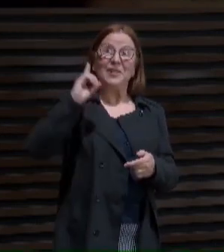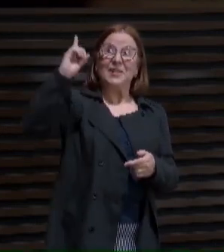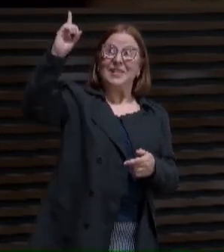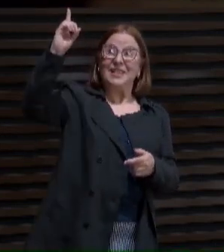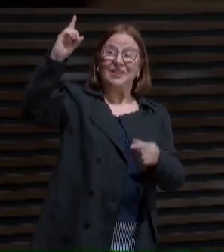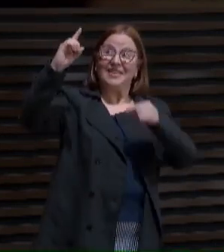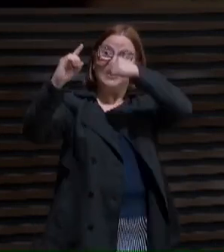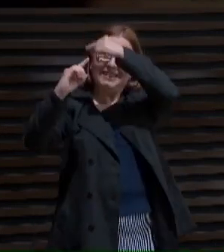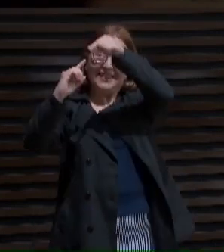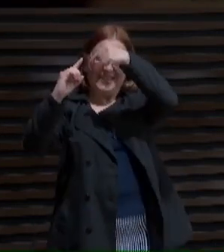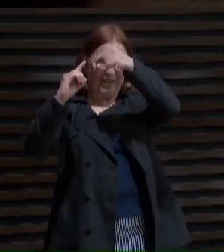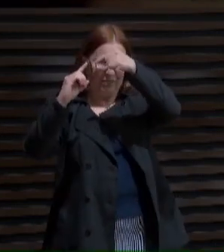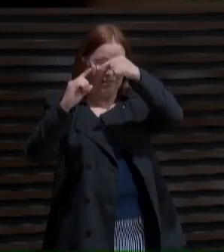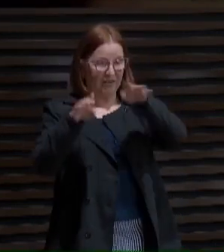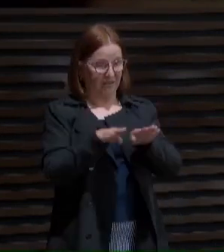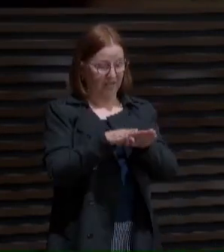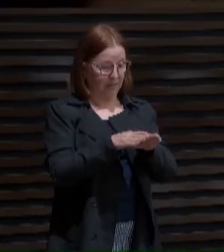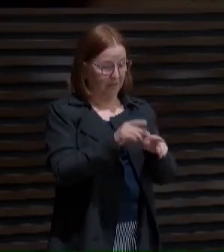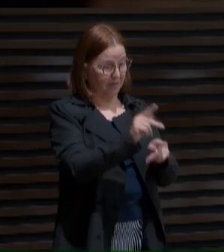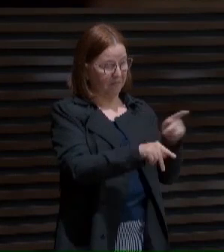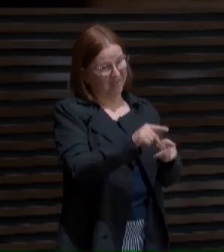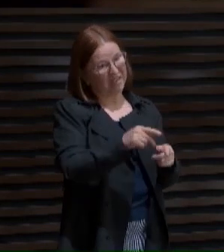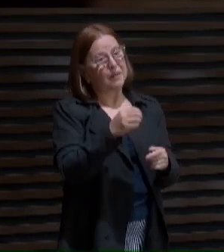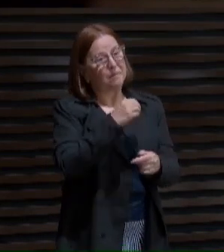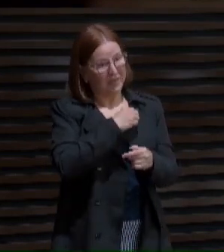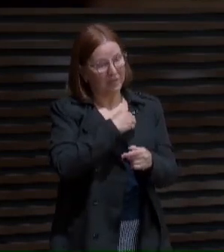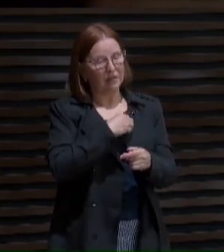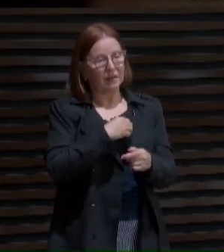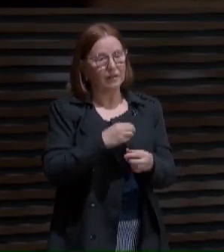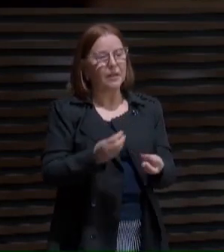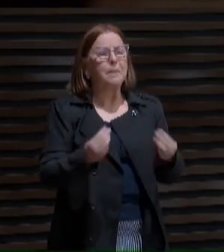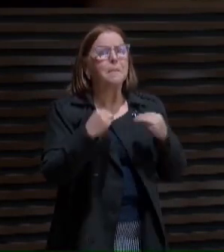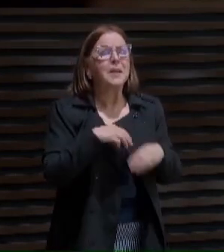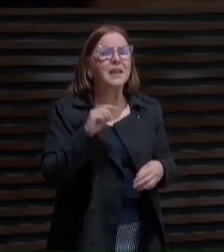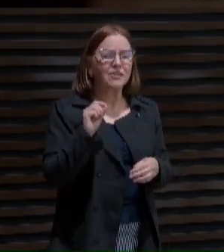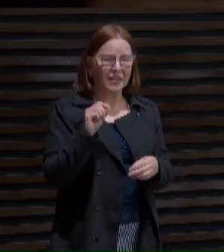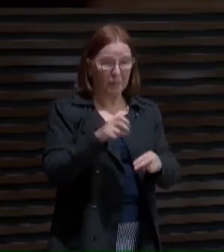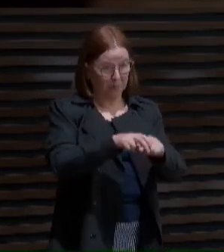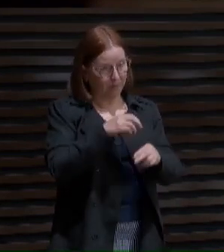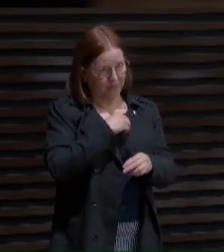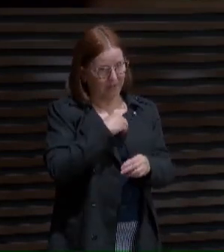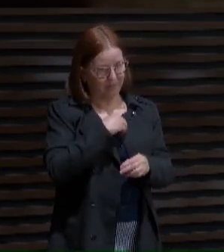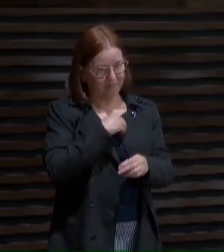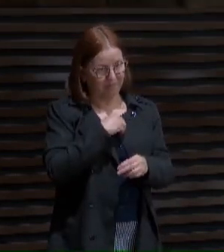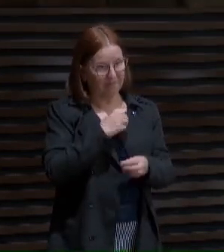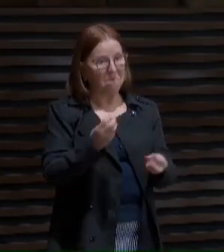de pessoas que são pecadoras e que merecem o quê por conta do pecado? O inferno.